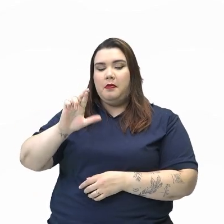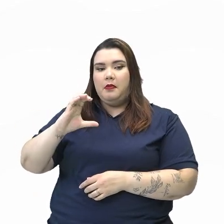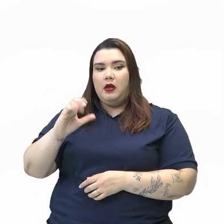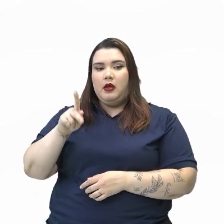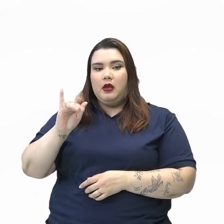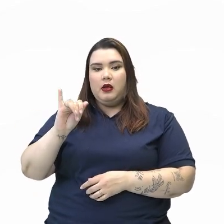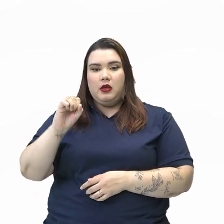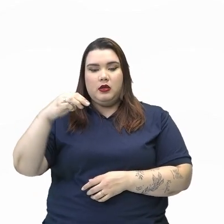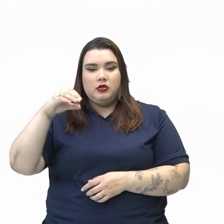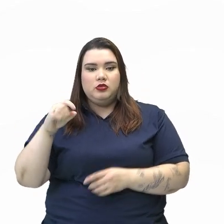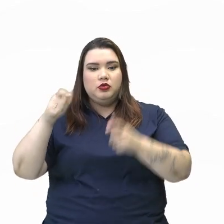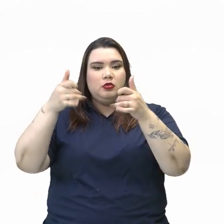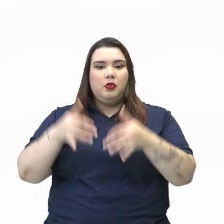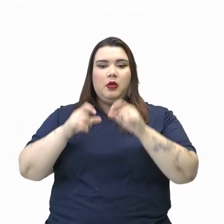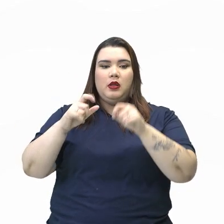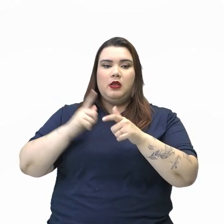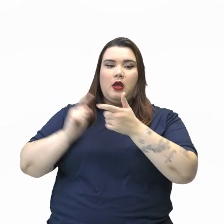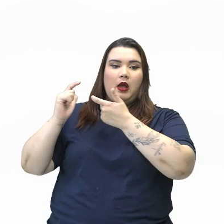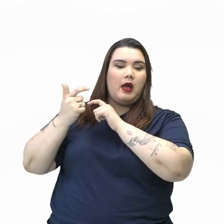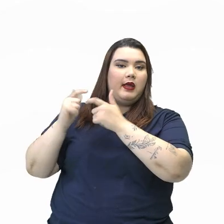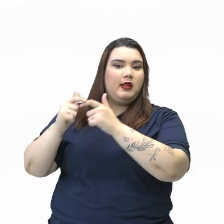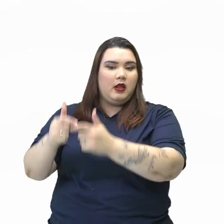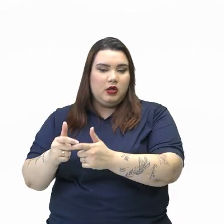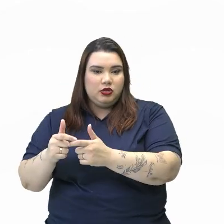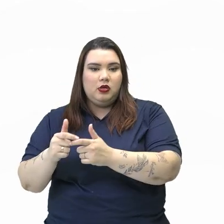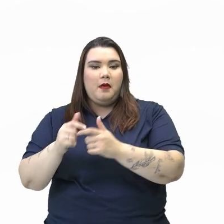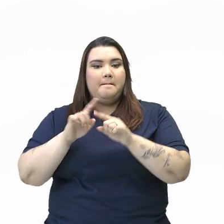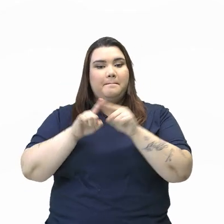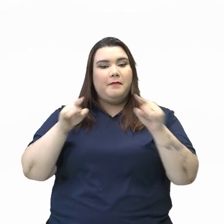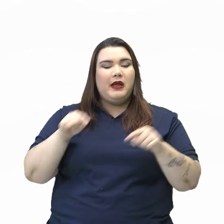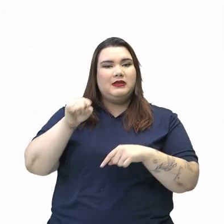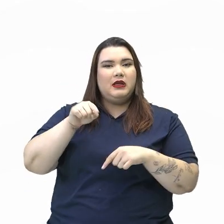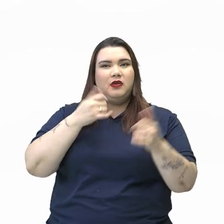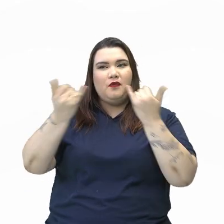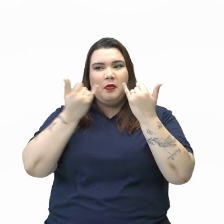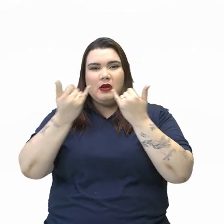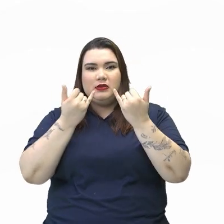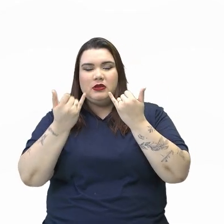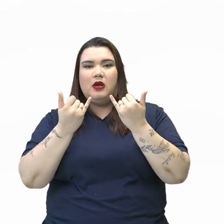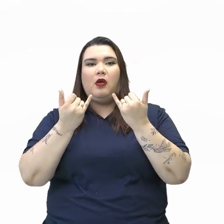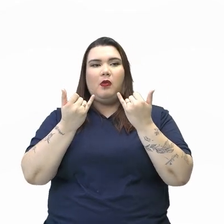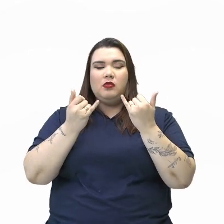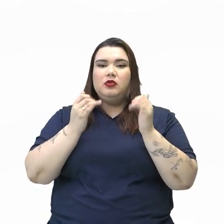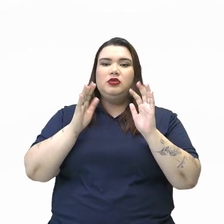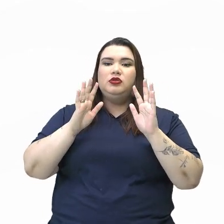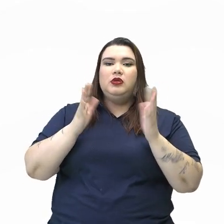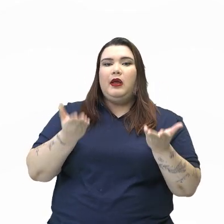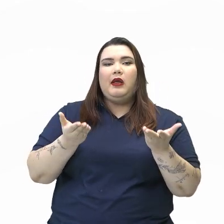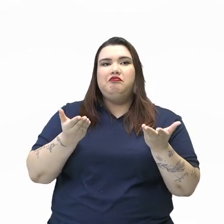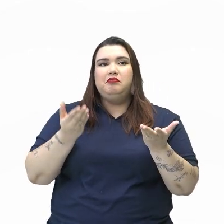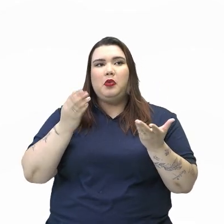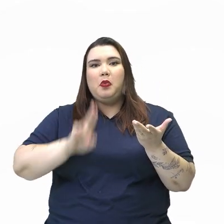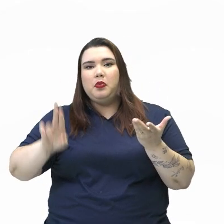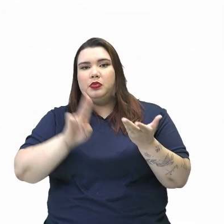herança de características adquiridas, porém já é uma ideia que em dado momento não é mais